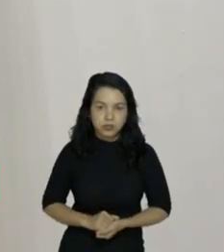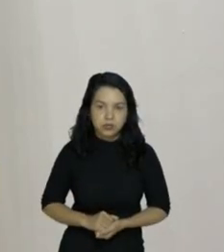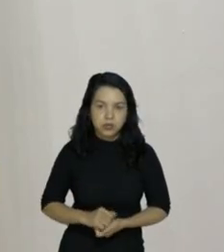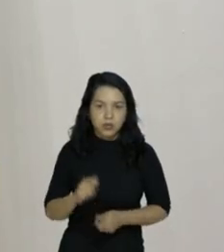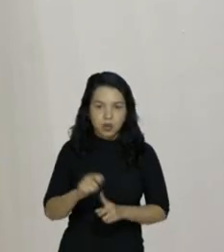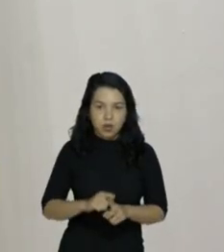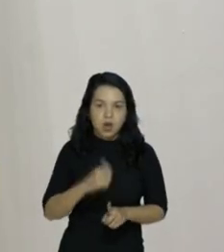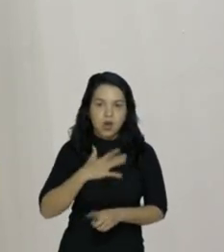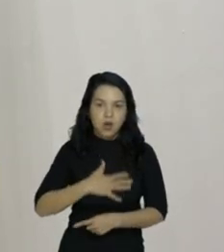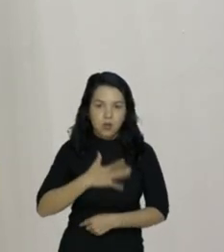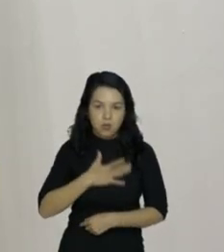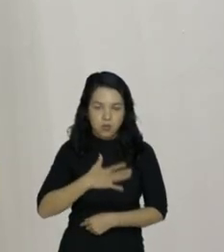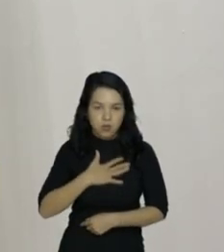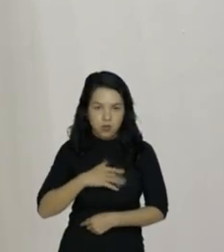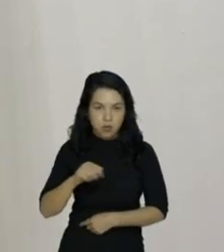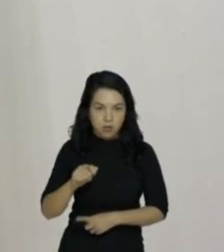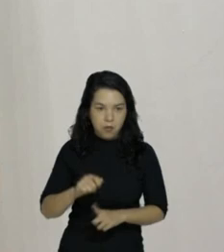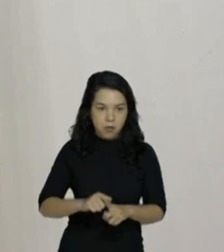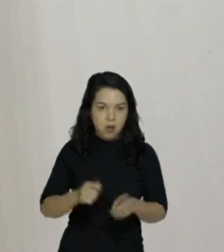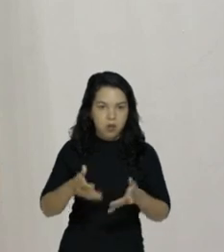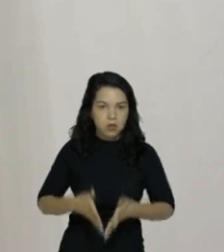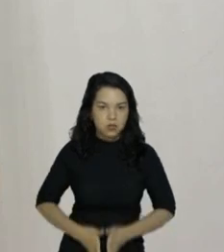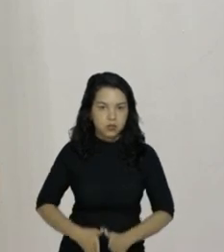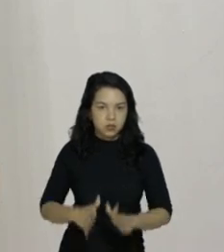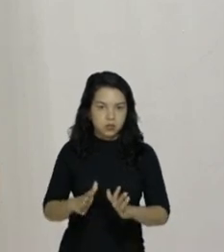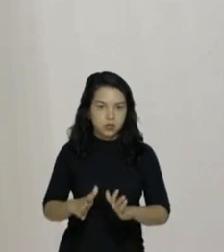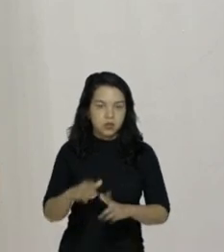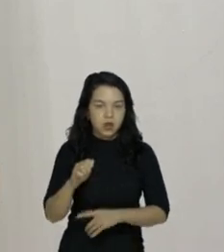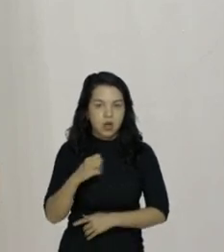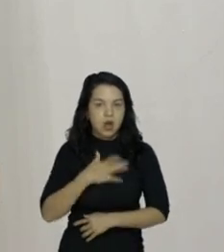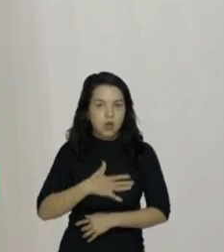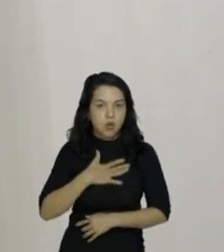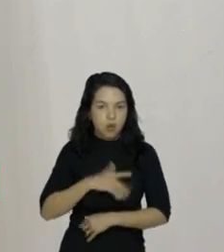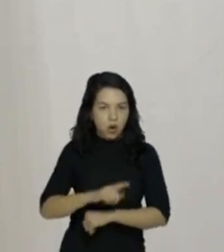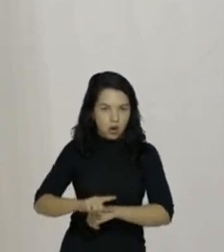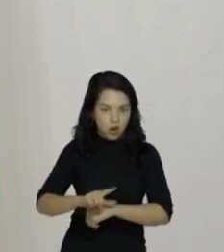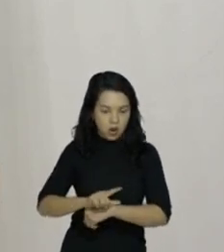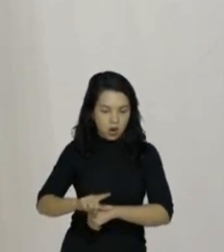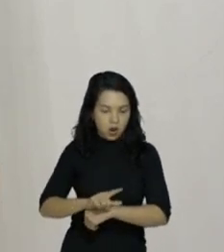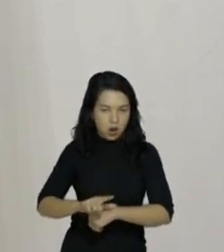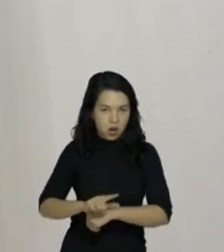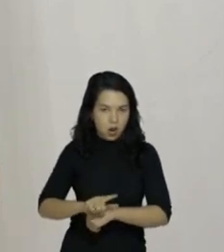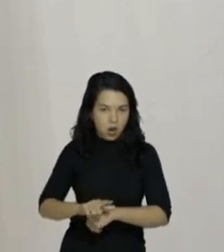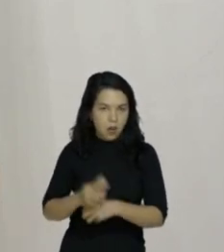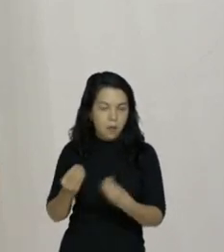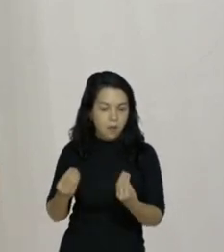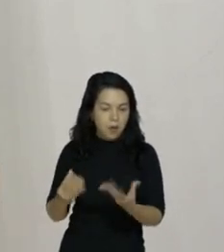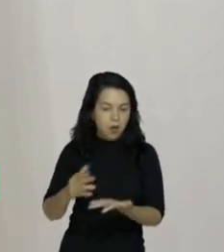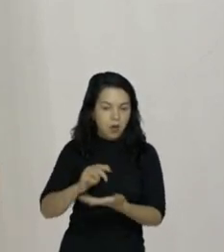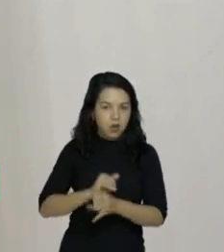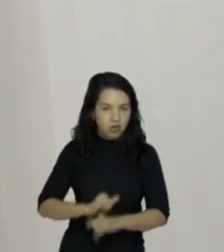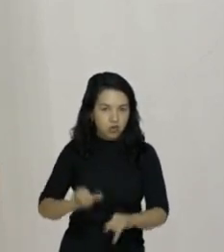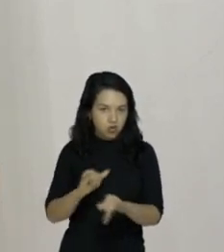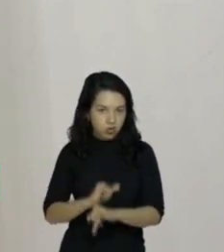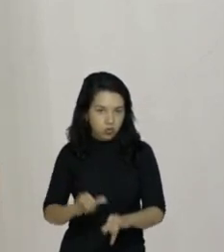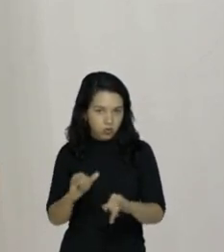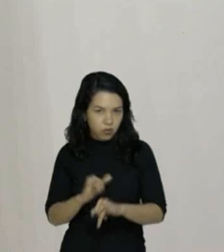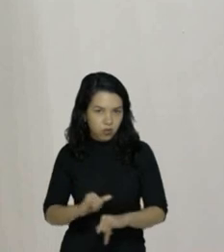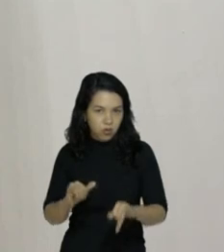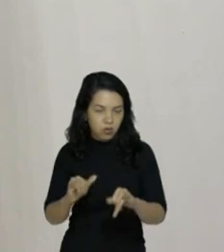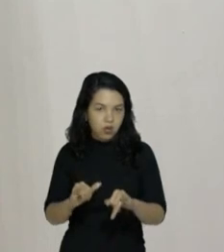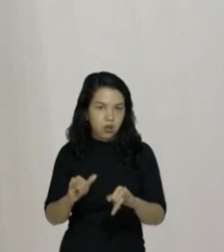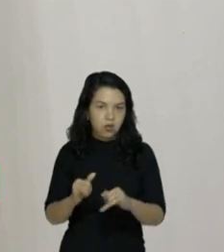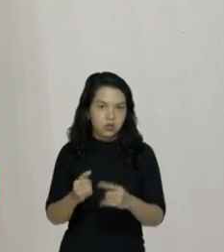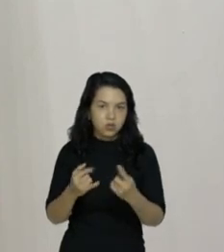e nesse mês nasceu o agosto lilás como forma de divulgar e reforçar as medidas de